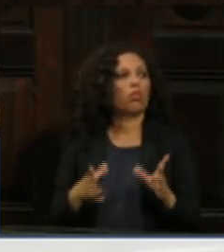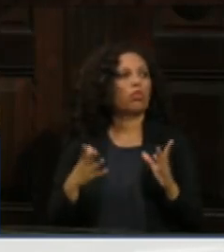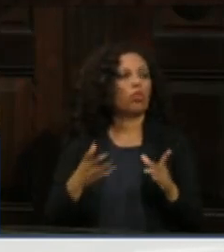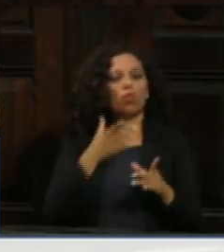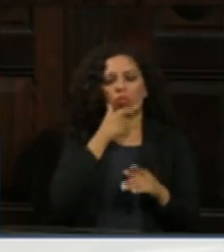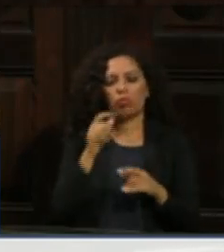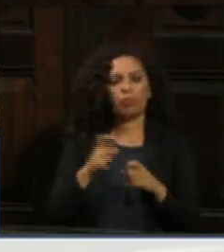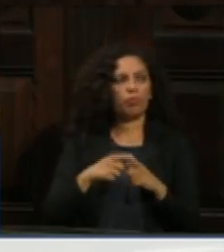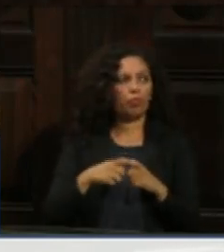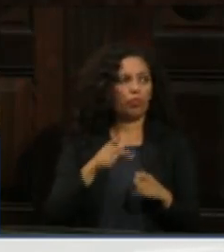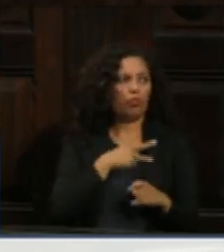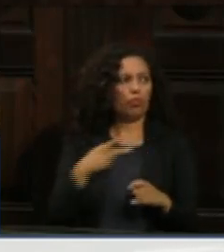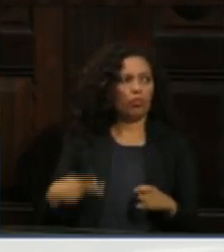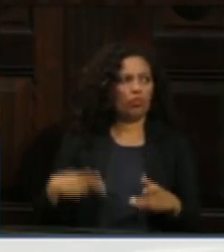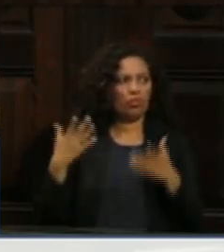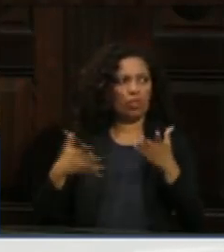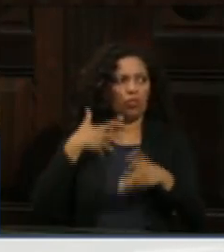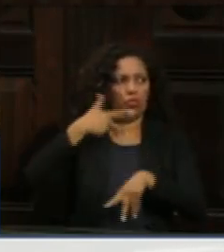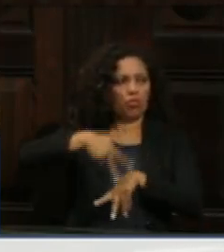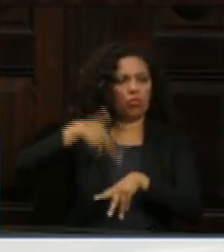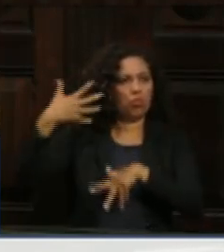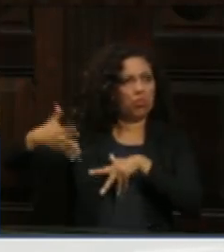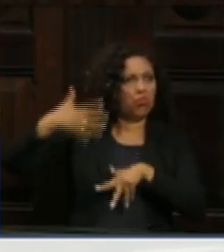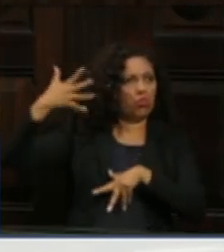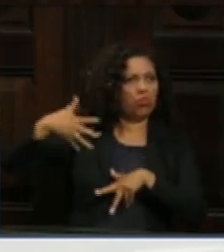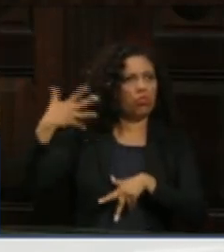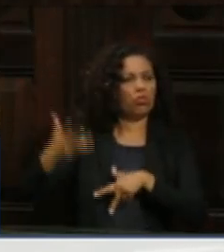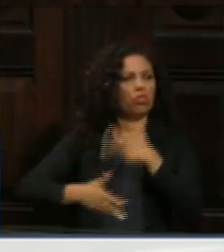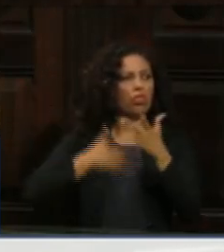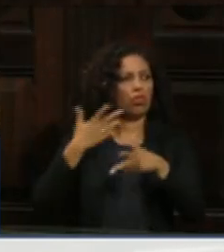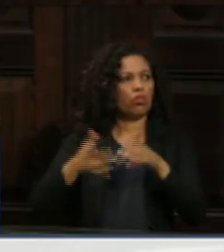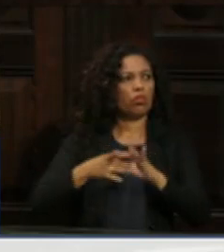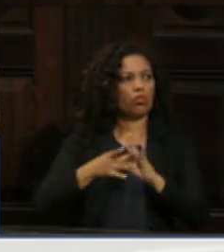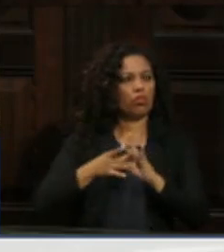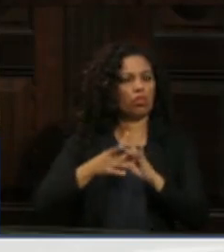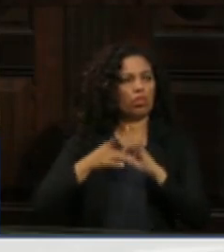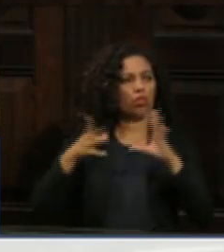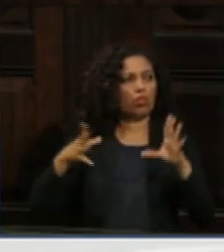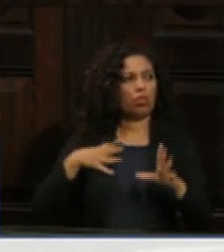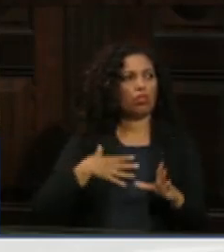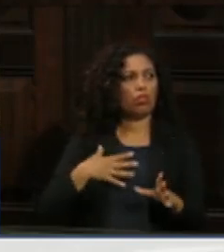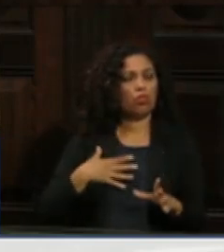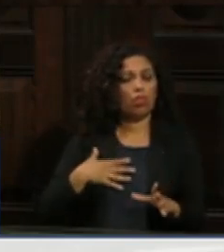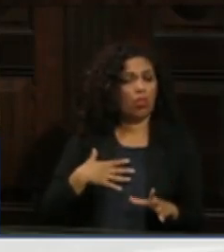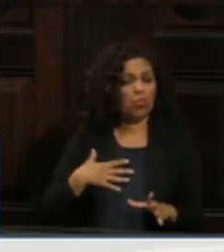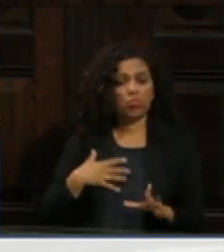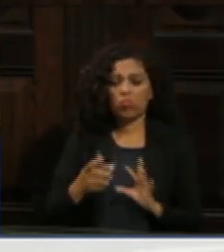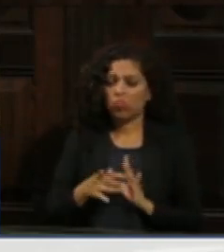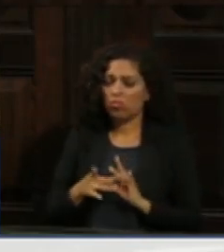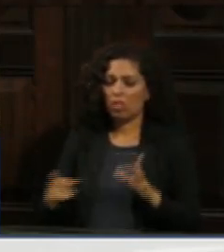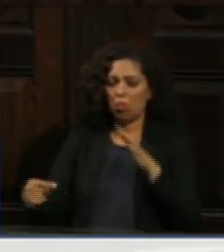prestar esclarecimento sobre o que quer que seja, nenhum problema, a qualquer tempo, mas chega a ser